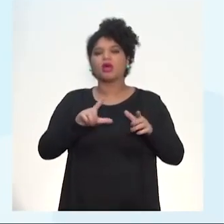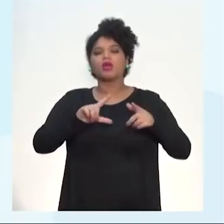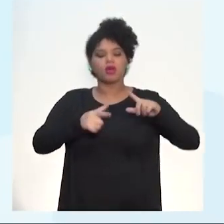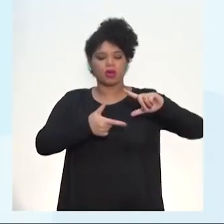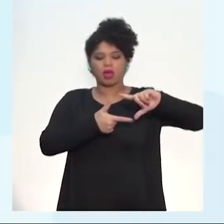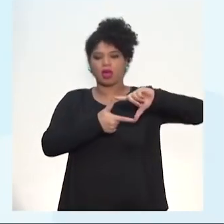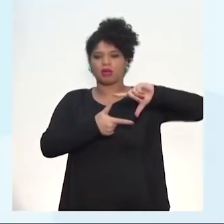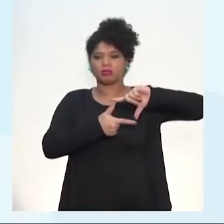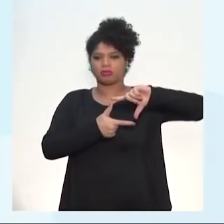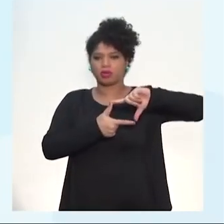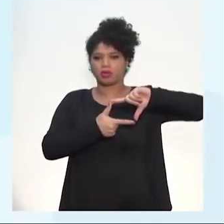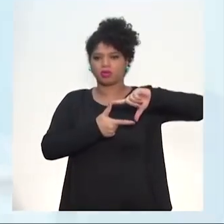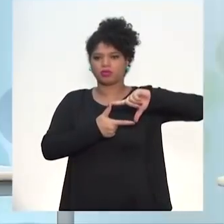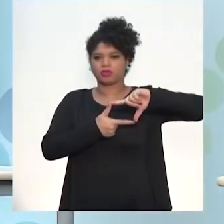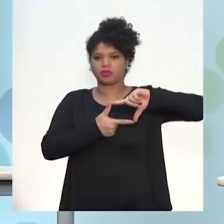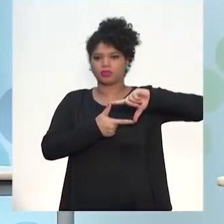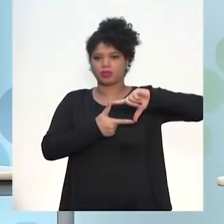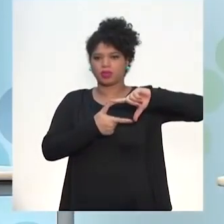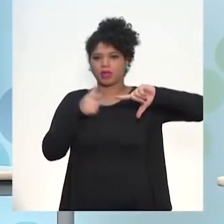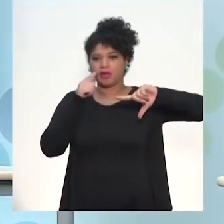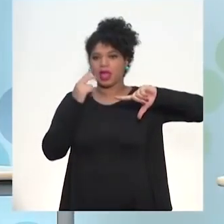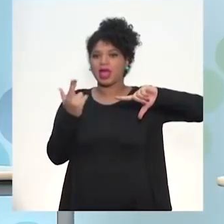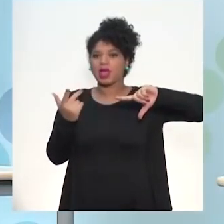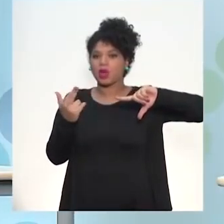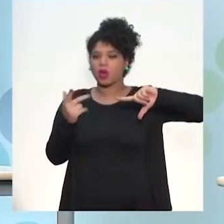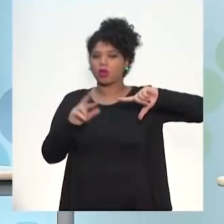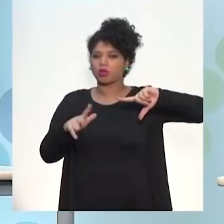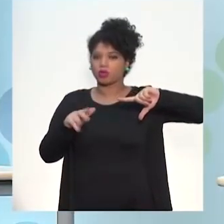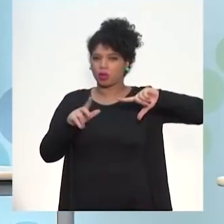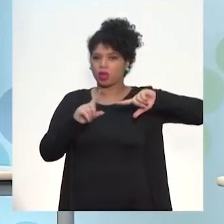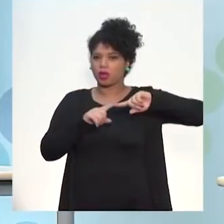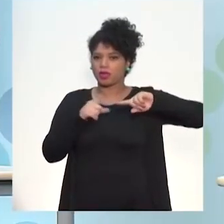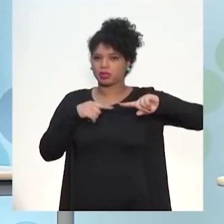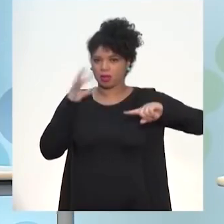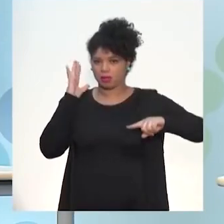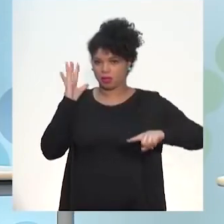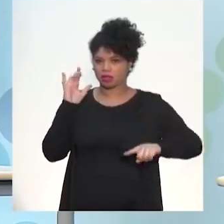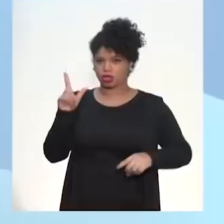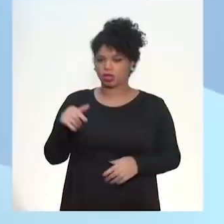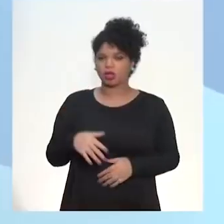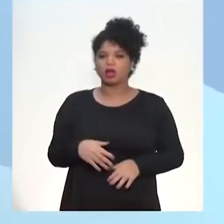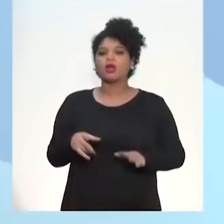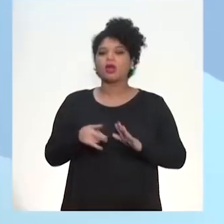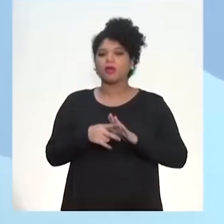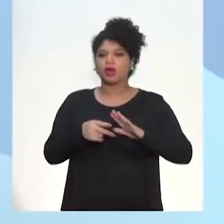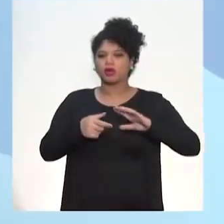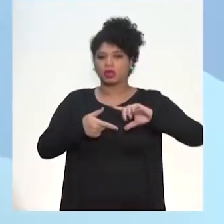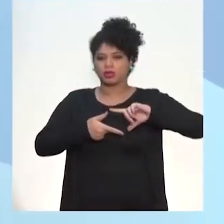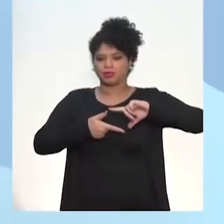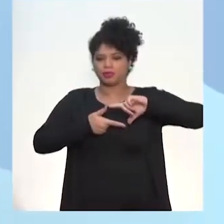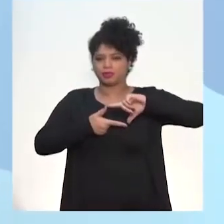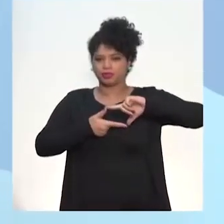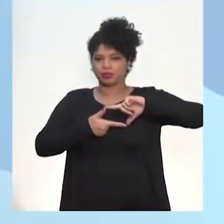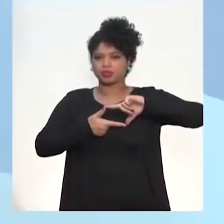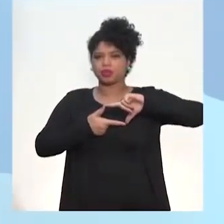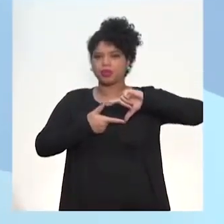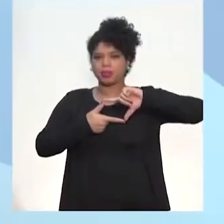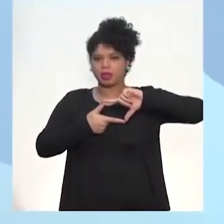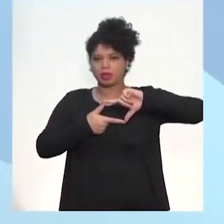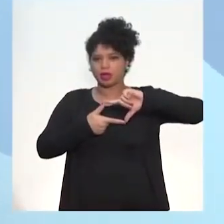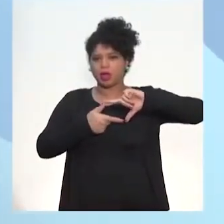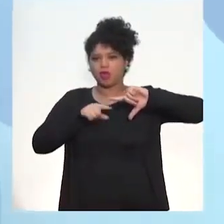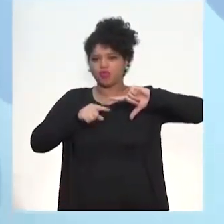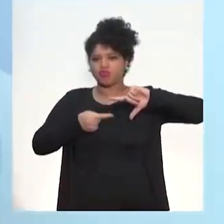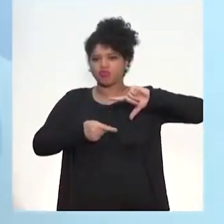para vocês virem aqui comigo. Claro, não tem as mesmas dimensões, tá? Mas imagina que esse bloco retangular de baixo é a parte de baixo, a parte funda da